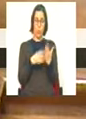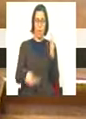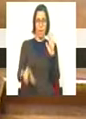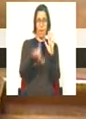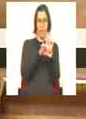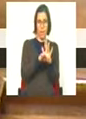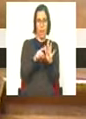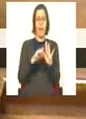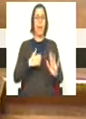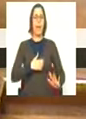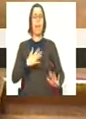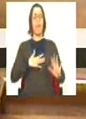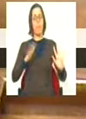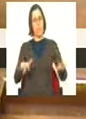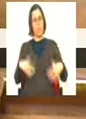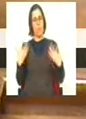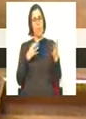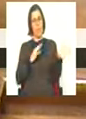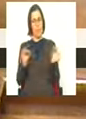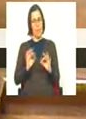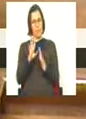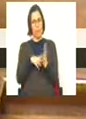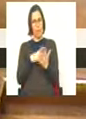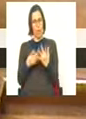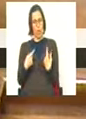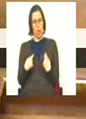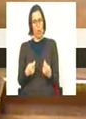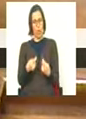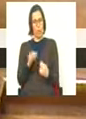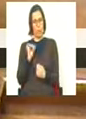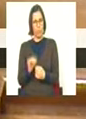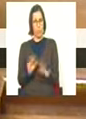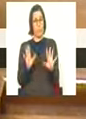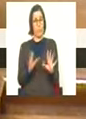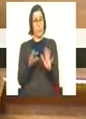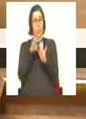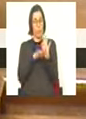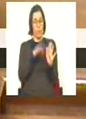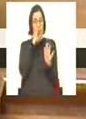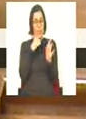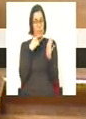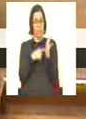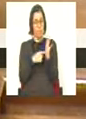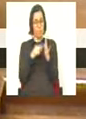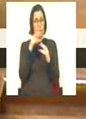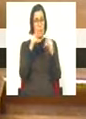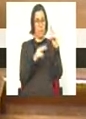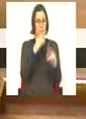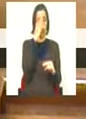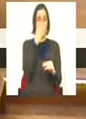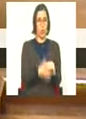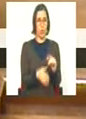legislativo e para que as empresas possam planear os seus custos. Cito o programa de governo, um tratamento fiscal